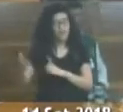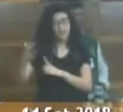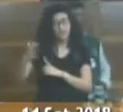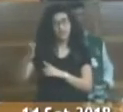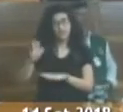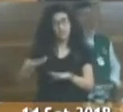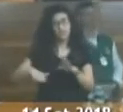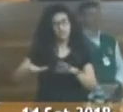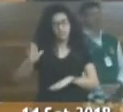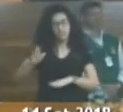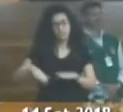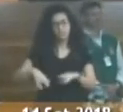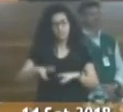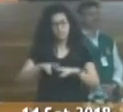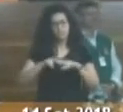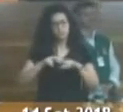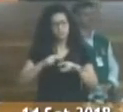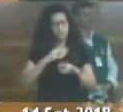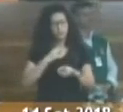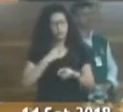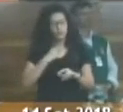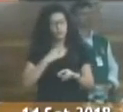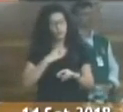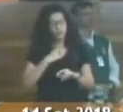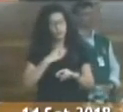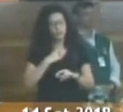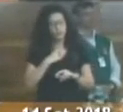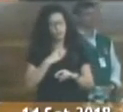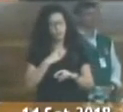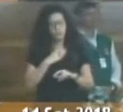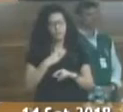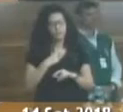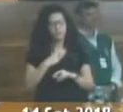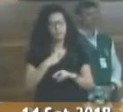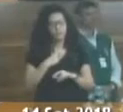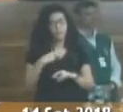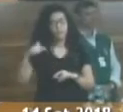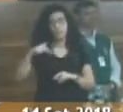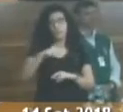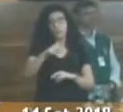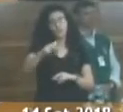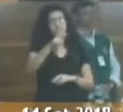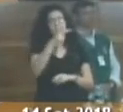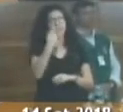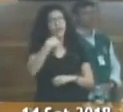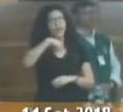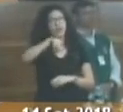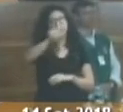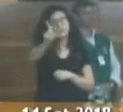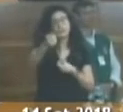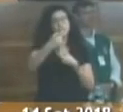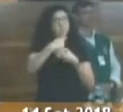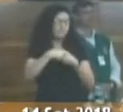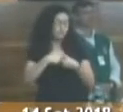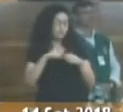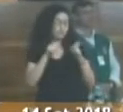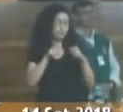às vezes, pela restrição até de circulação, né, no nosso próprio lugar de moradia.